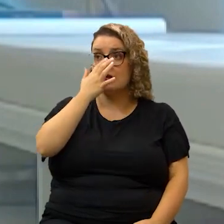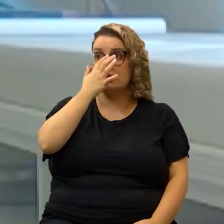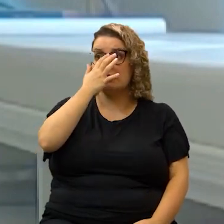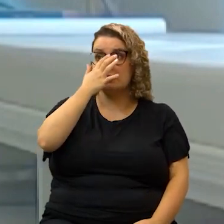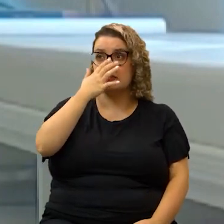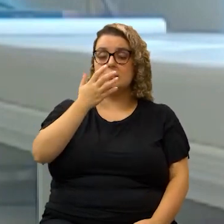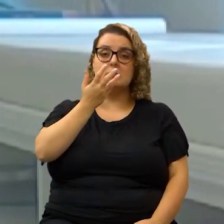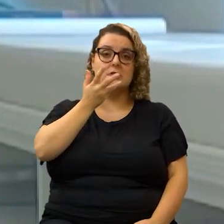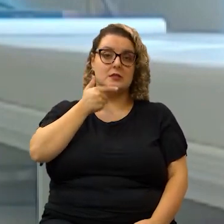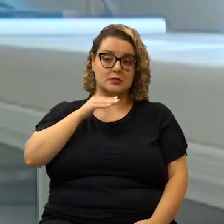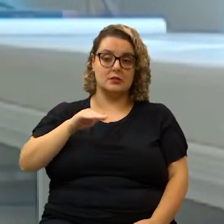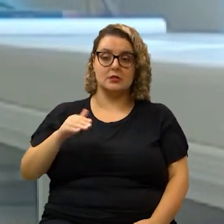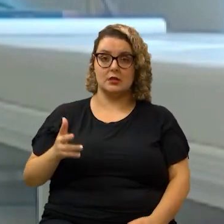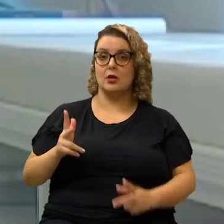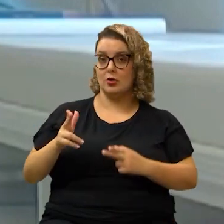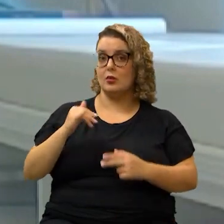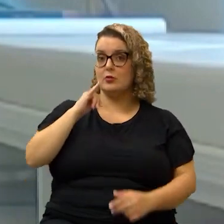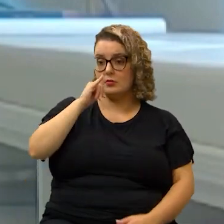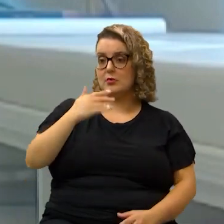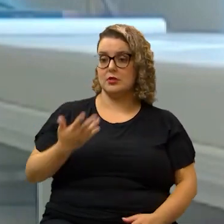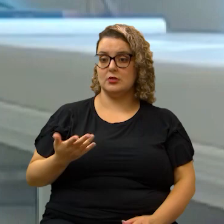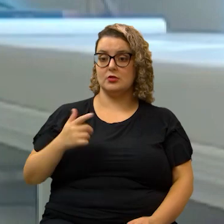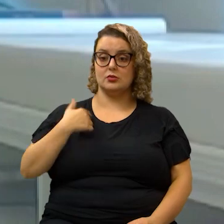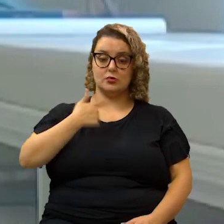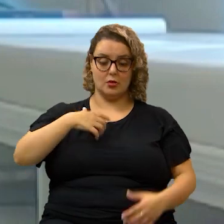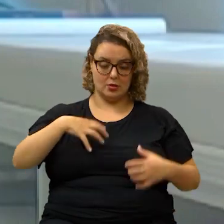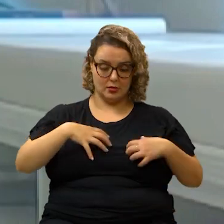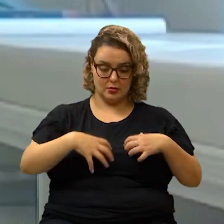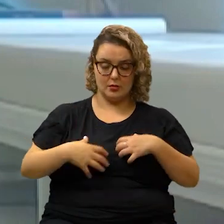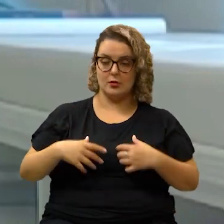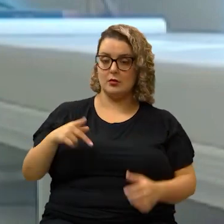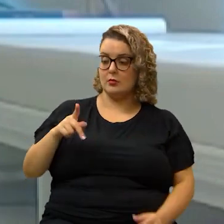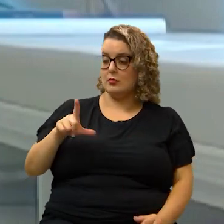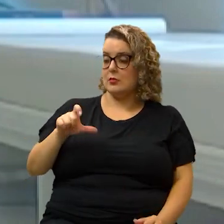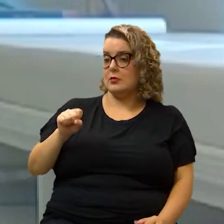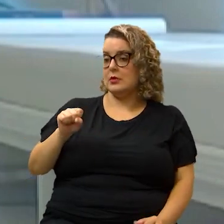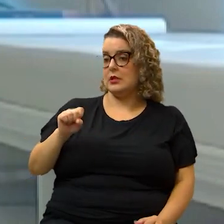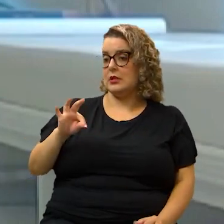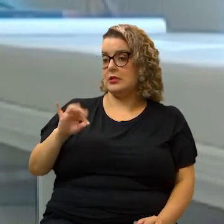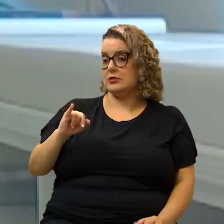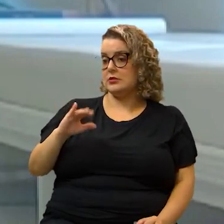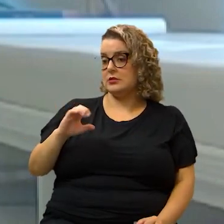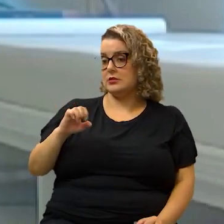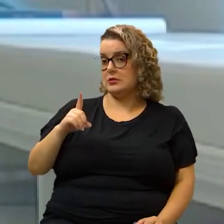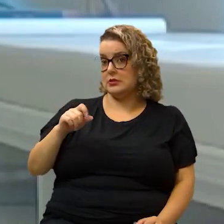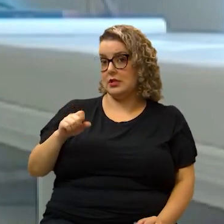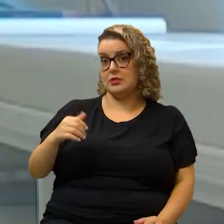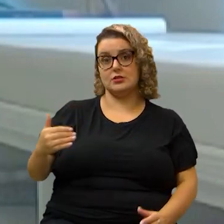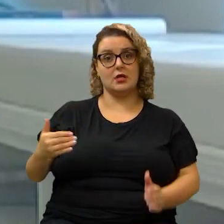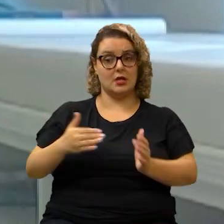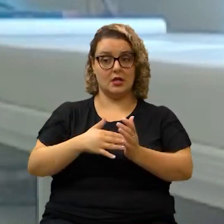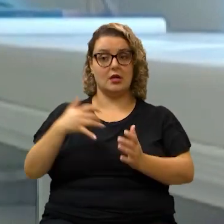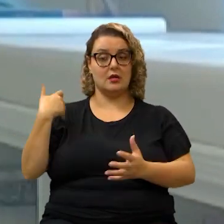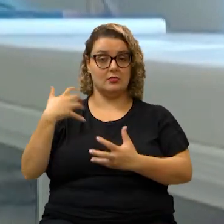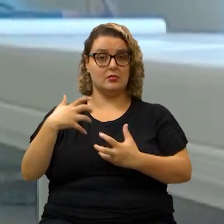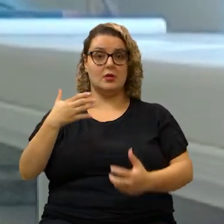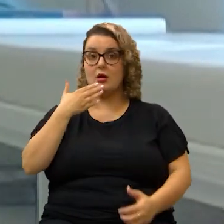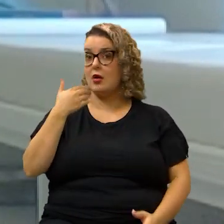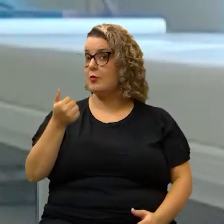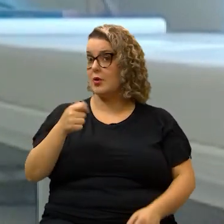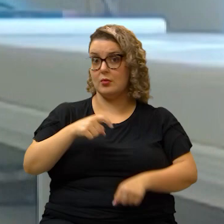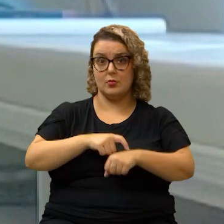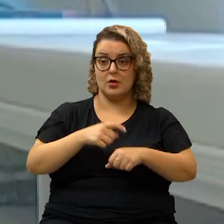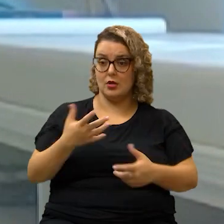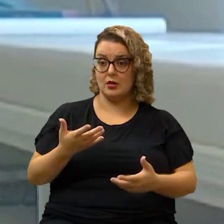até a velhice, só que essa é a melhor fase. Mas cuidado é sempre, porque de repente ela passou dos 2 anos bem,